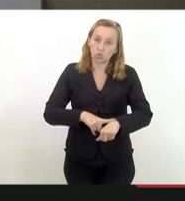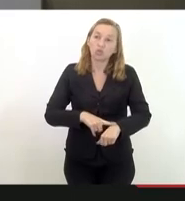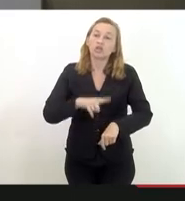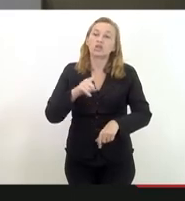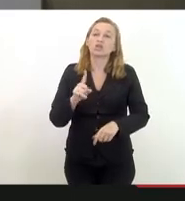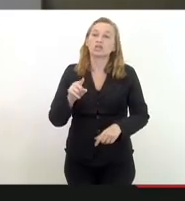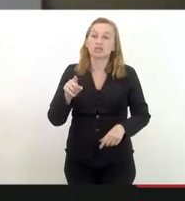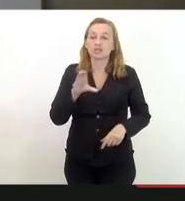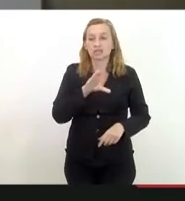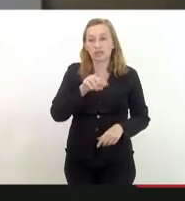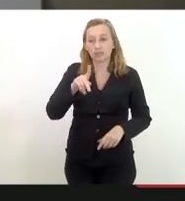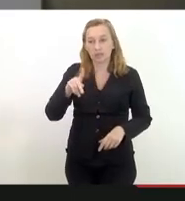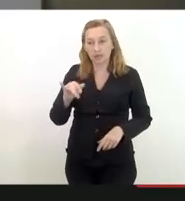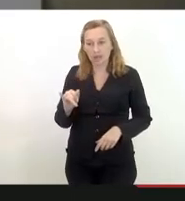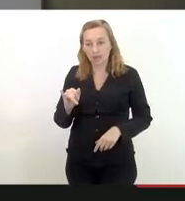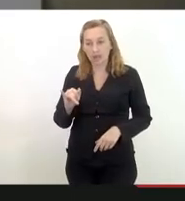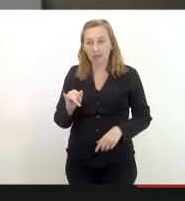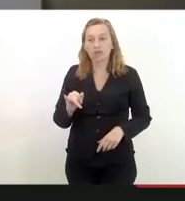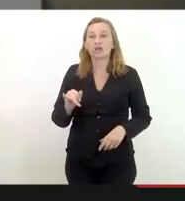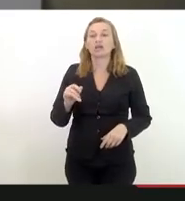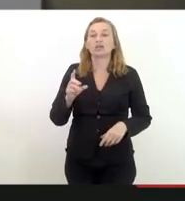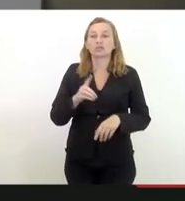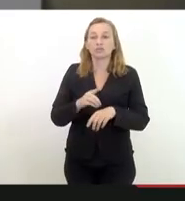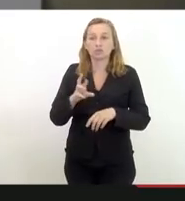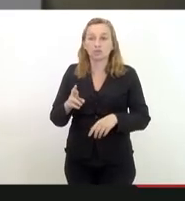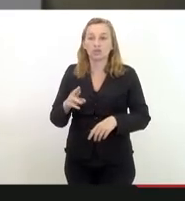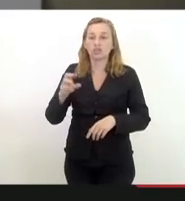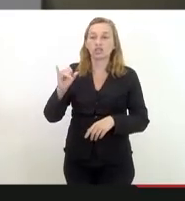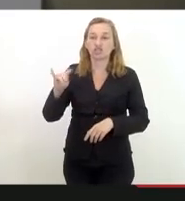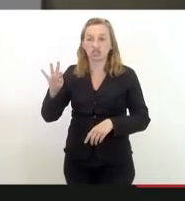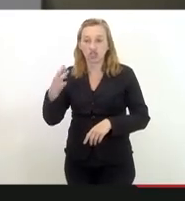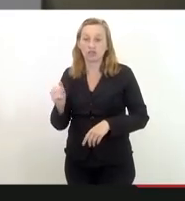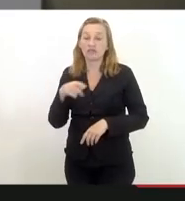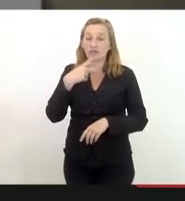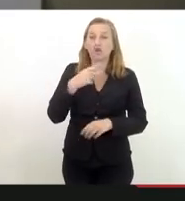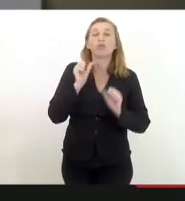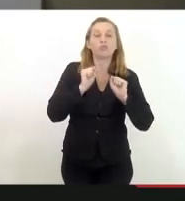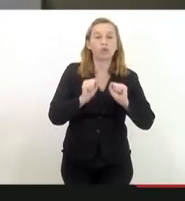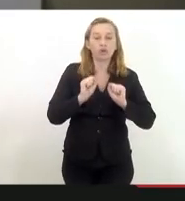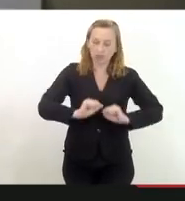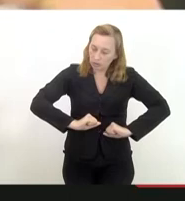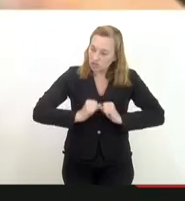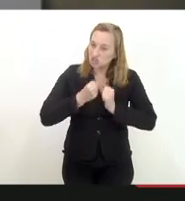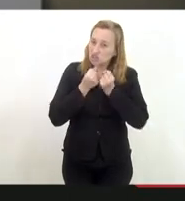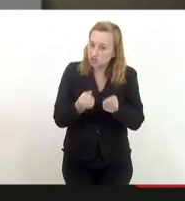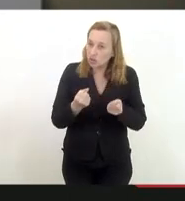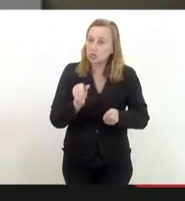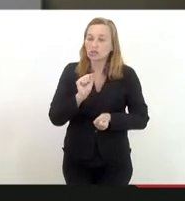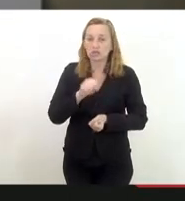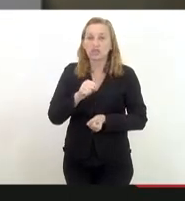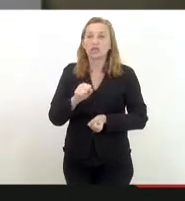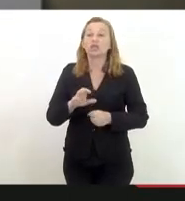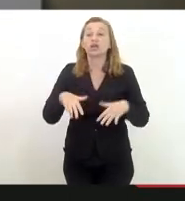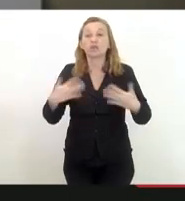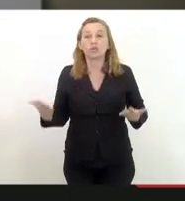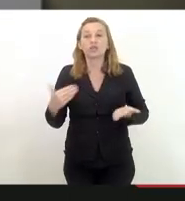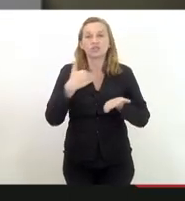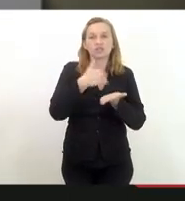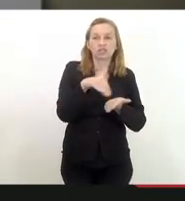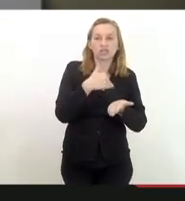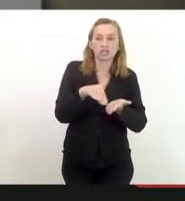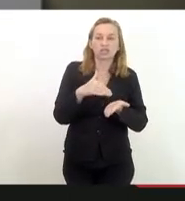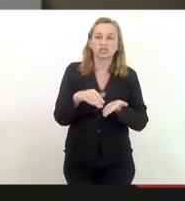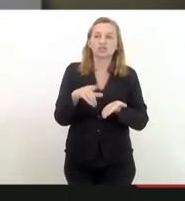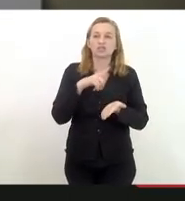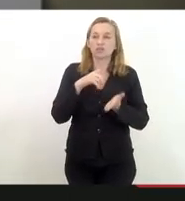nessa ACP que a doutora Cristiana mencionou agora, que possa ser feito esse esforço, que quando a Secretaria estiver com